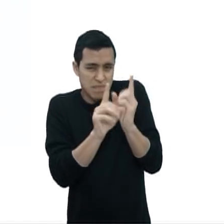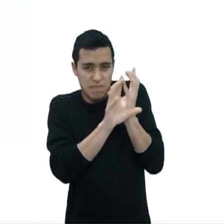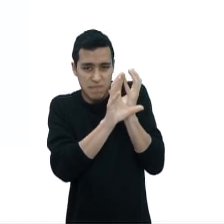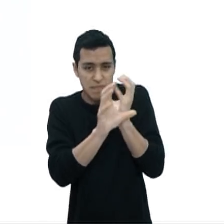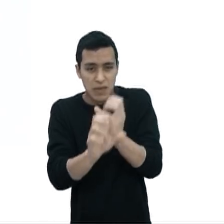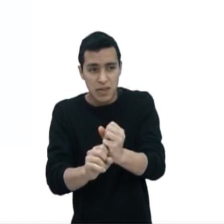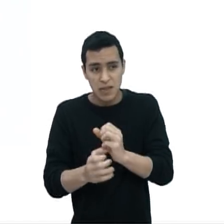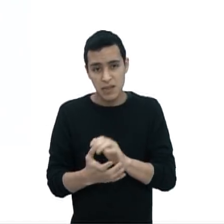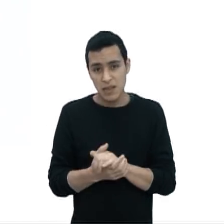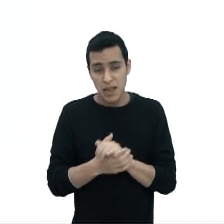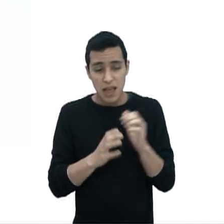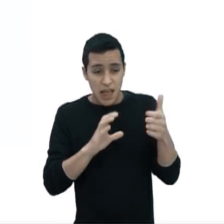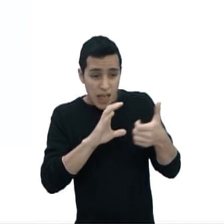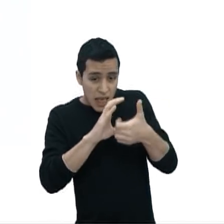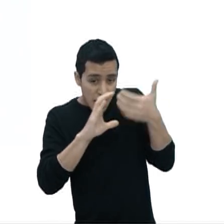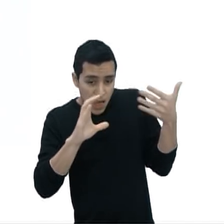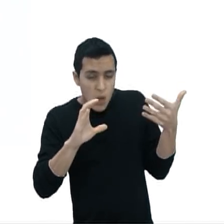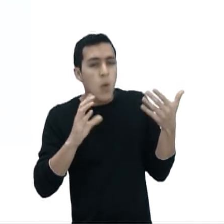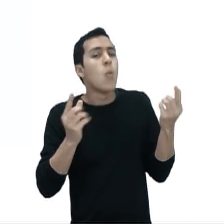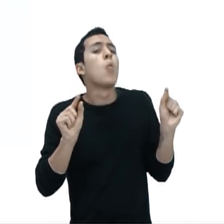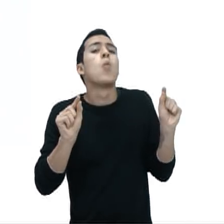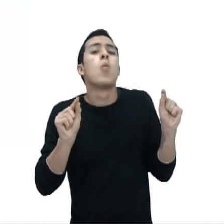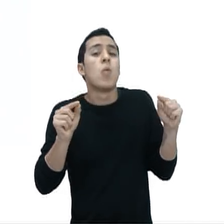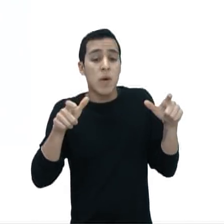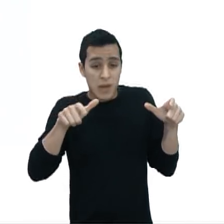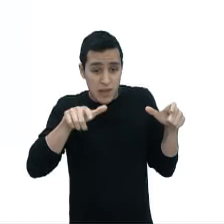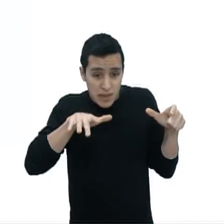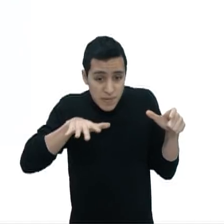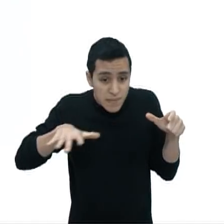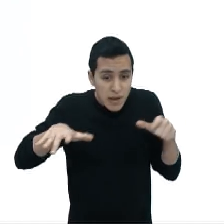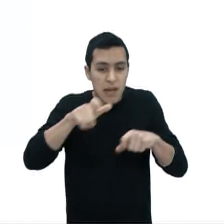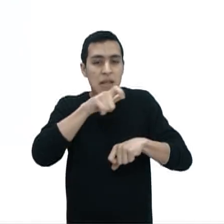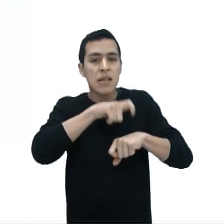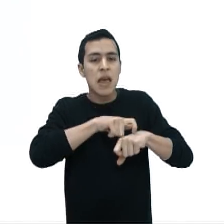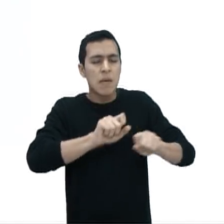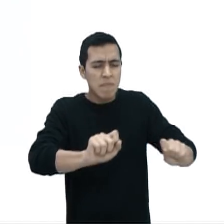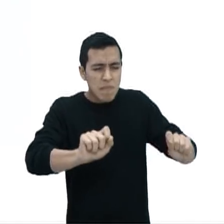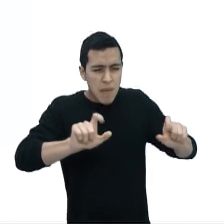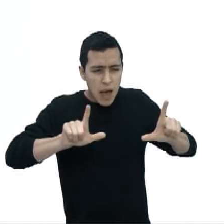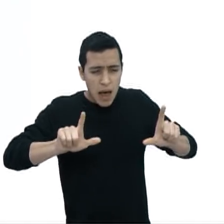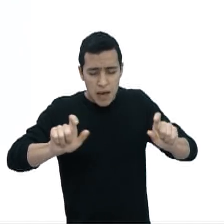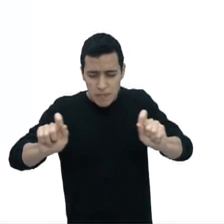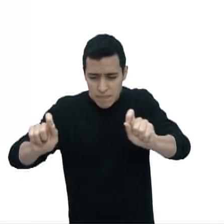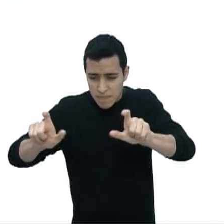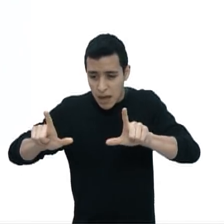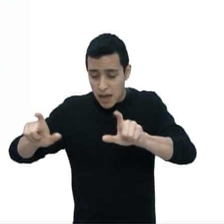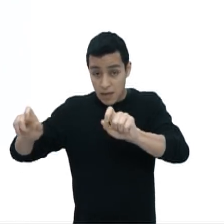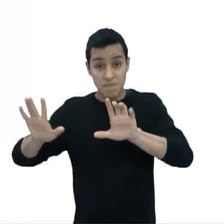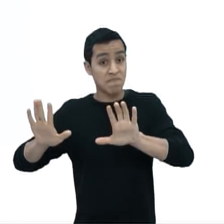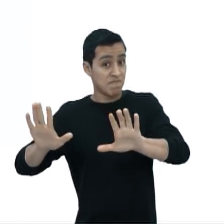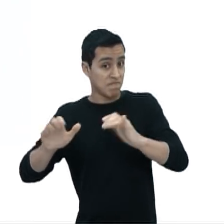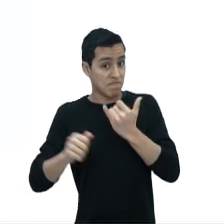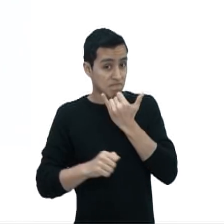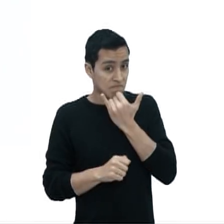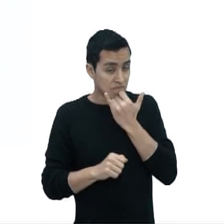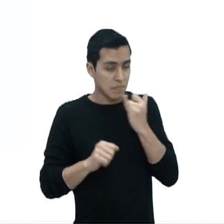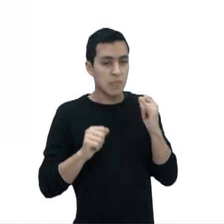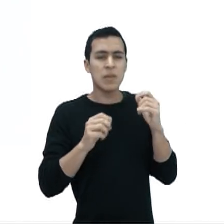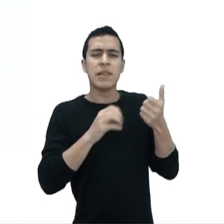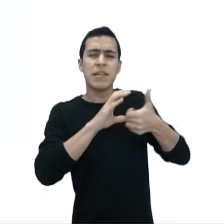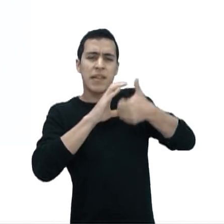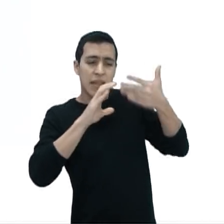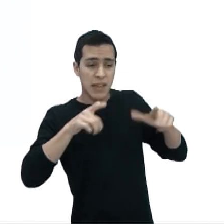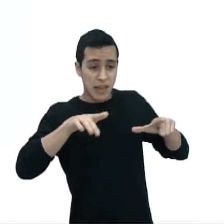observem lá. Caracterização do espaço em tempo de cenas. Desculpem, caracterização do espaço e tempo